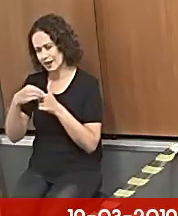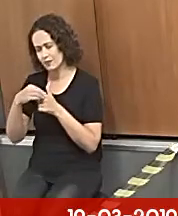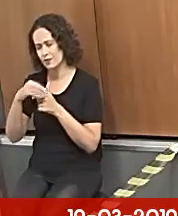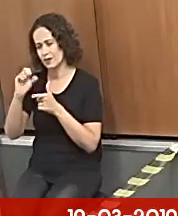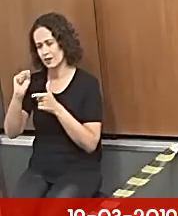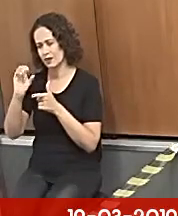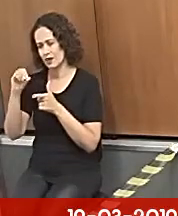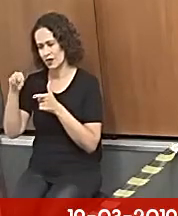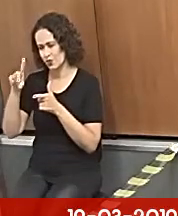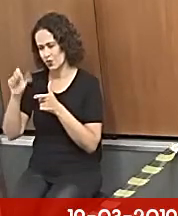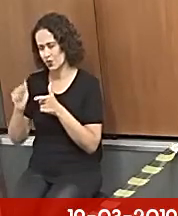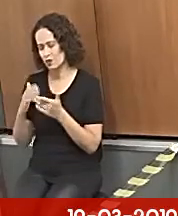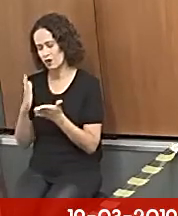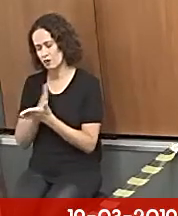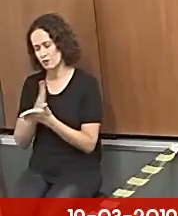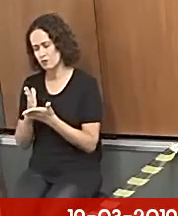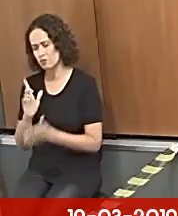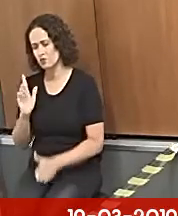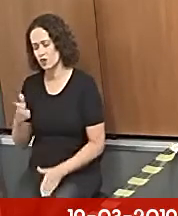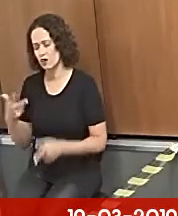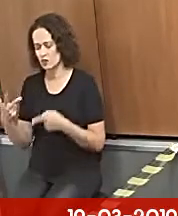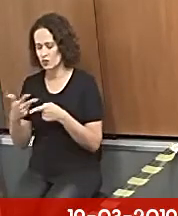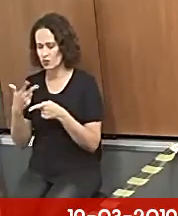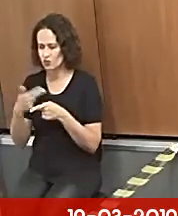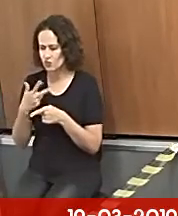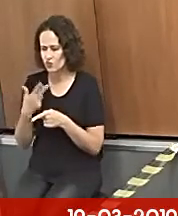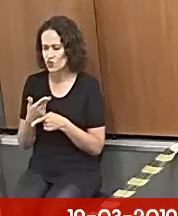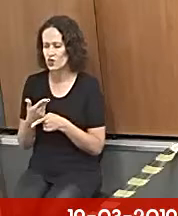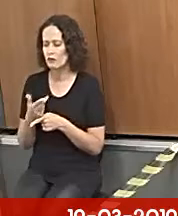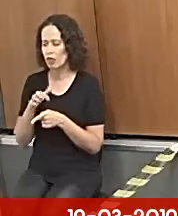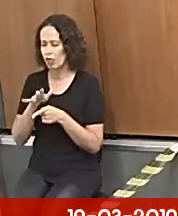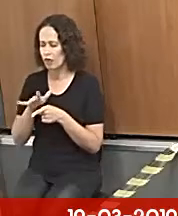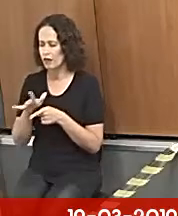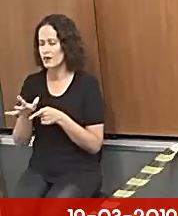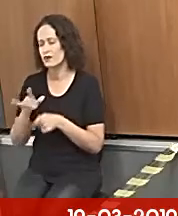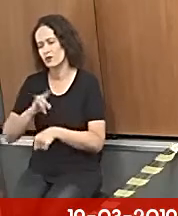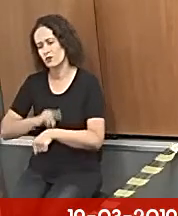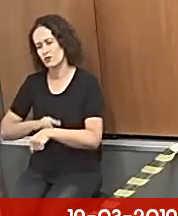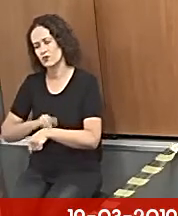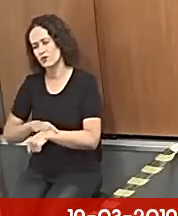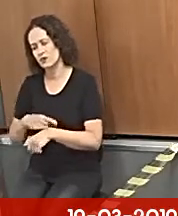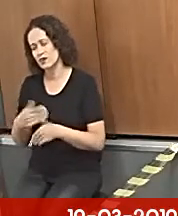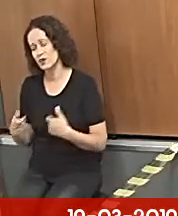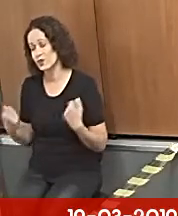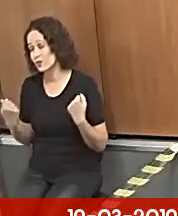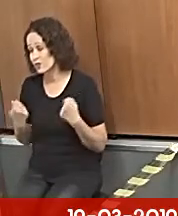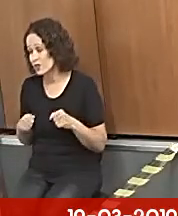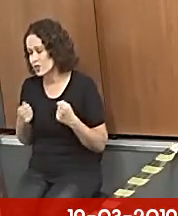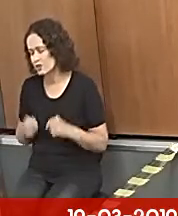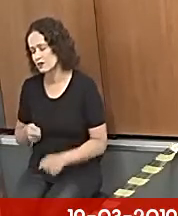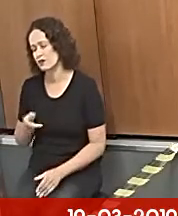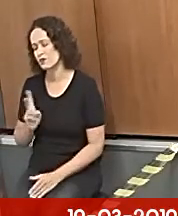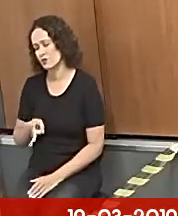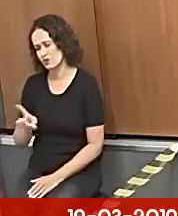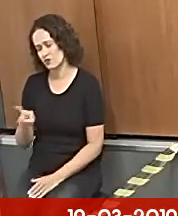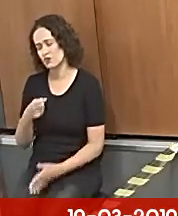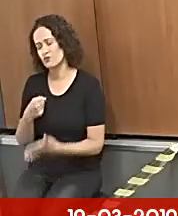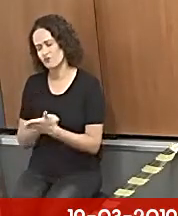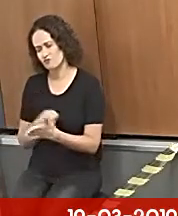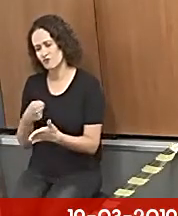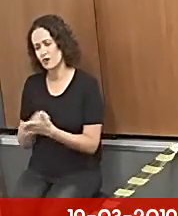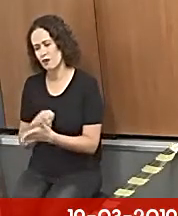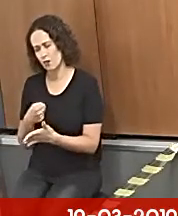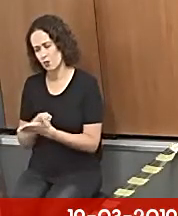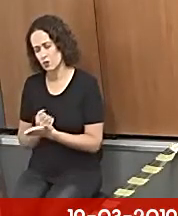tem até cirurgia infecção urinária então é muito importante a gente dar sequência no andamento do protocolo que nós iniciamos o ano passado ser